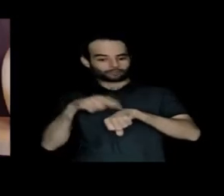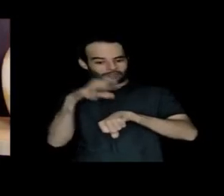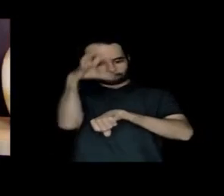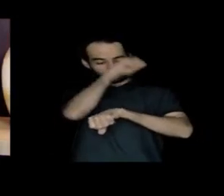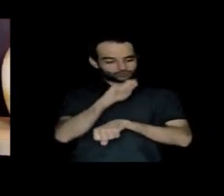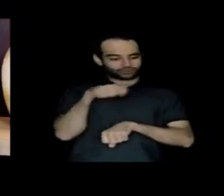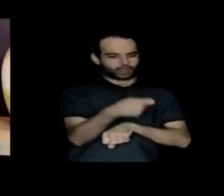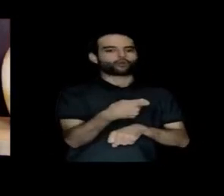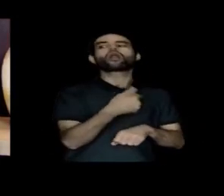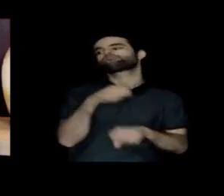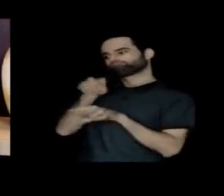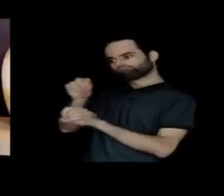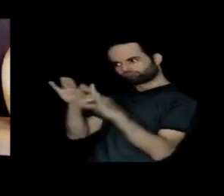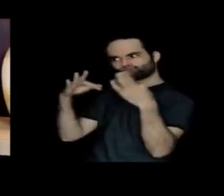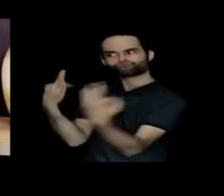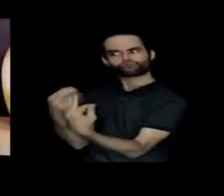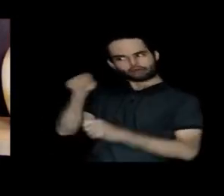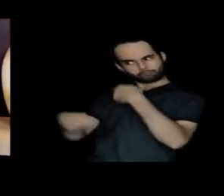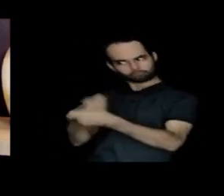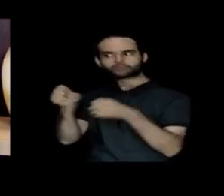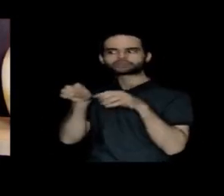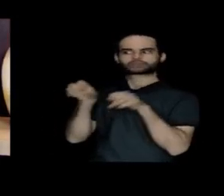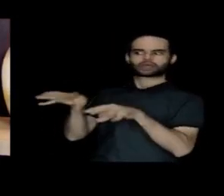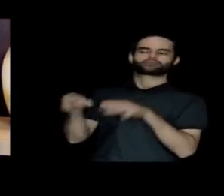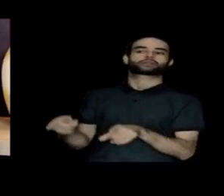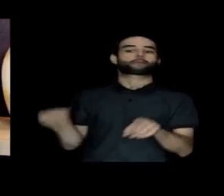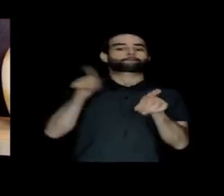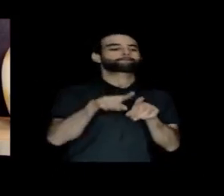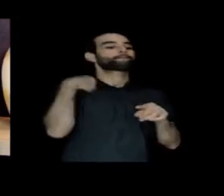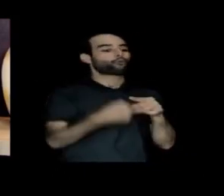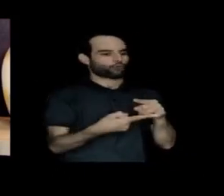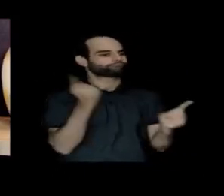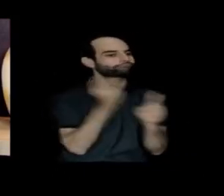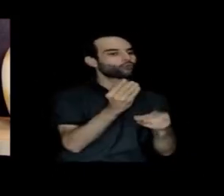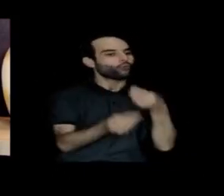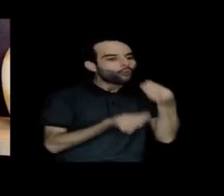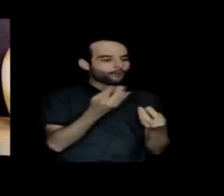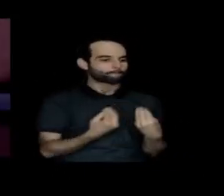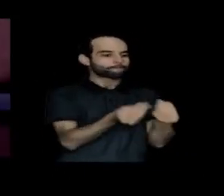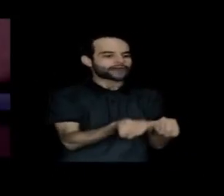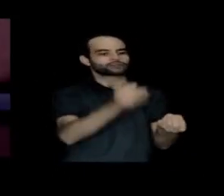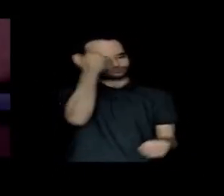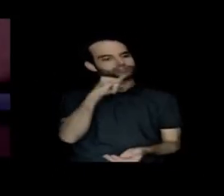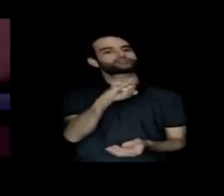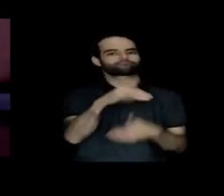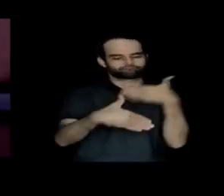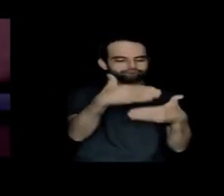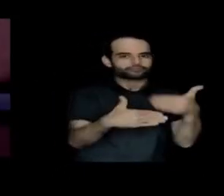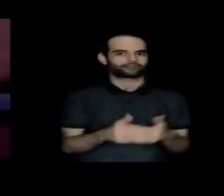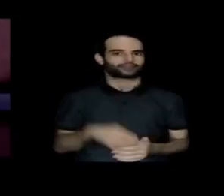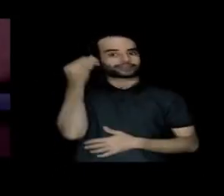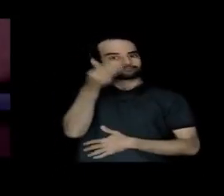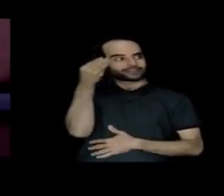No momento que eu aprendi um sinal, eu passava o sinal para toda a família e ia descobrindo aos poucos de como passar para a Janine. A